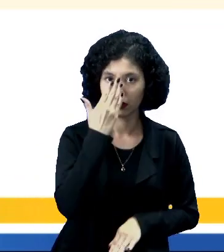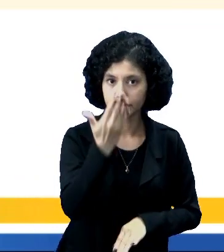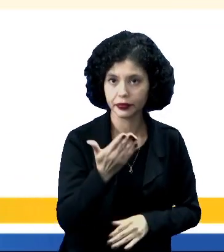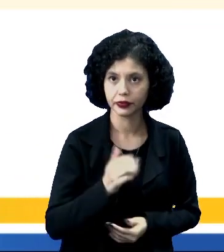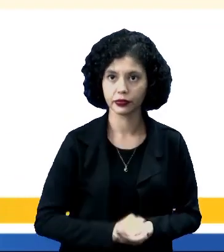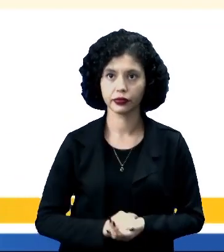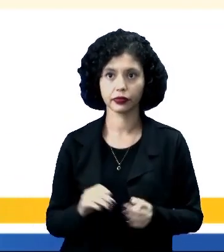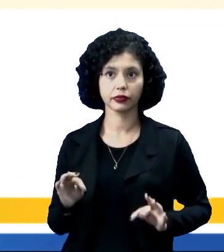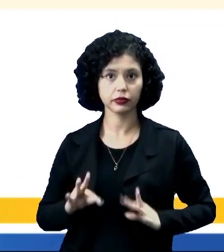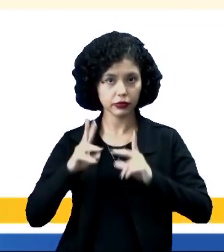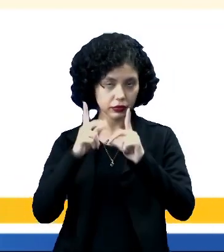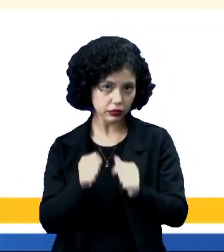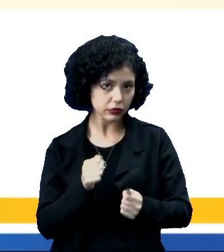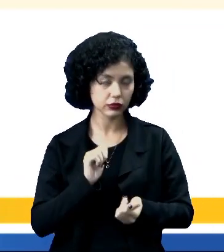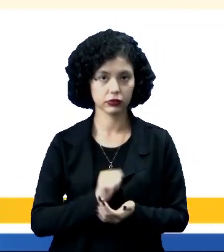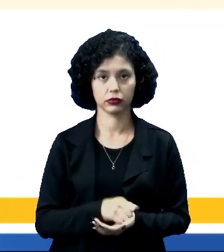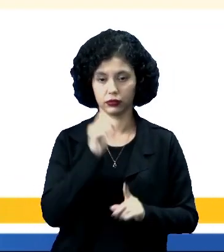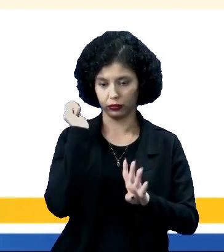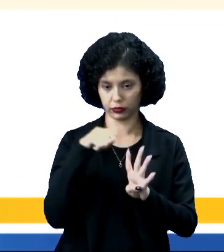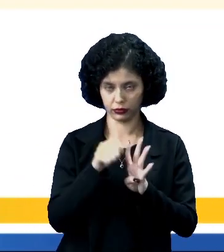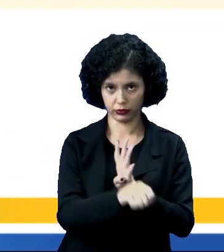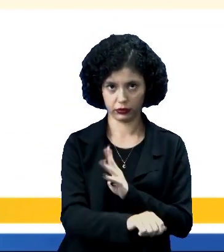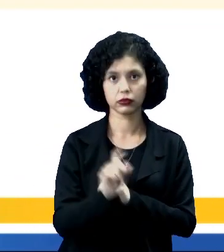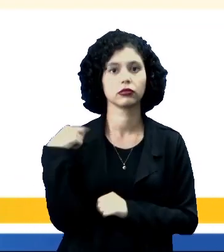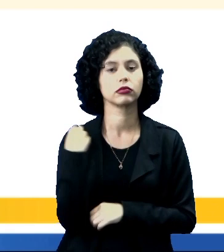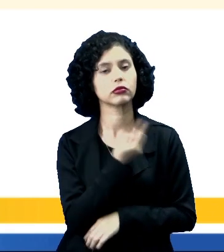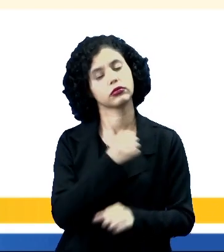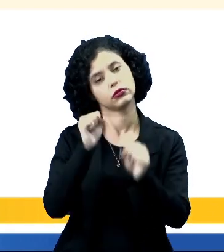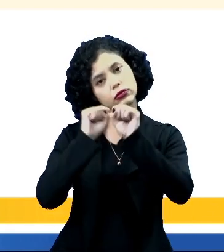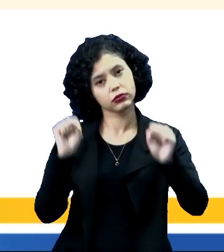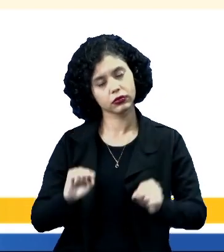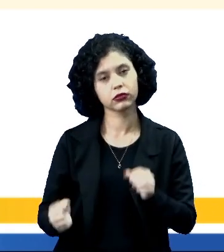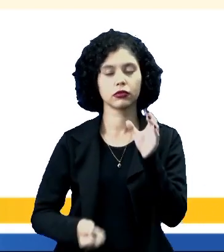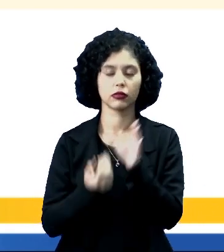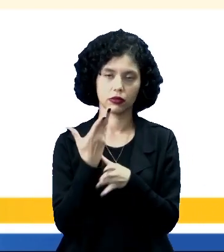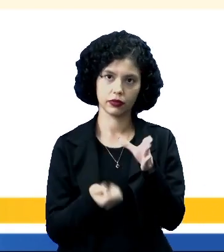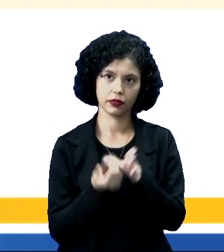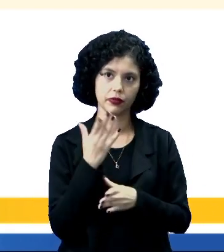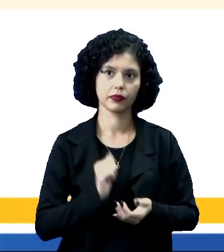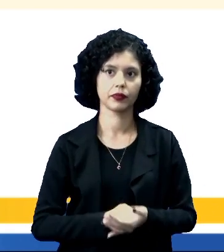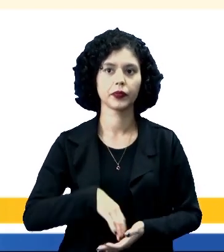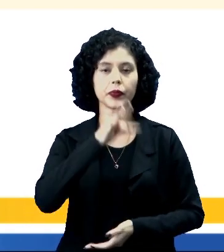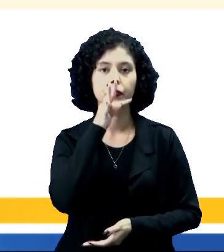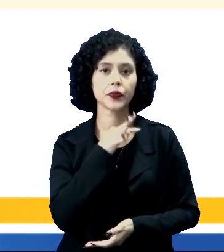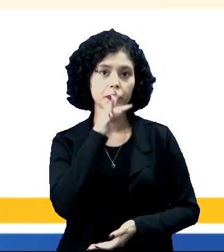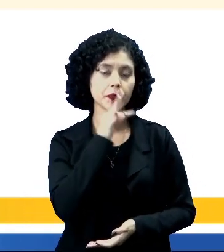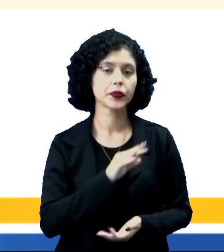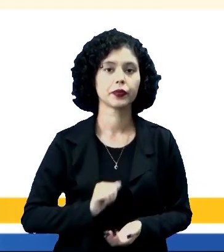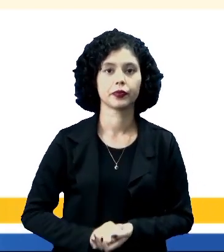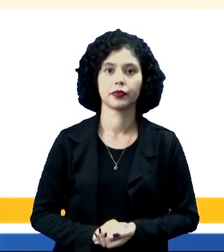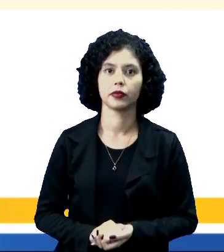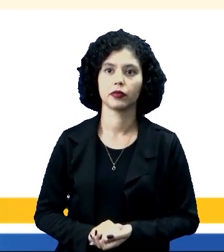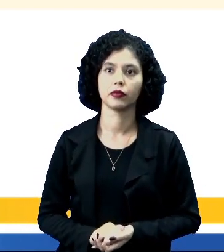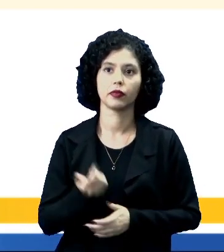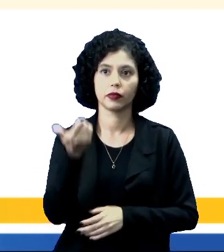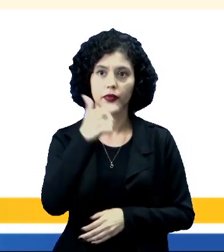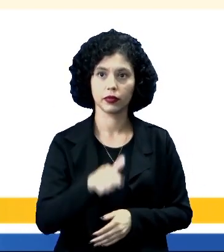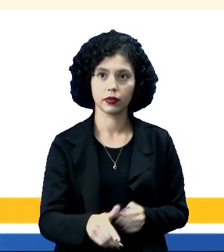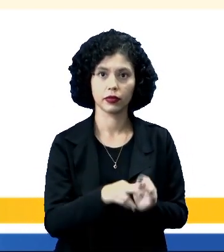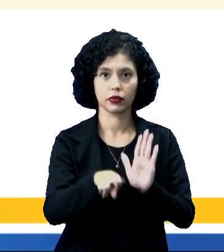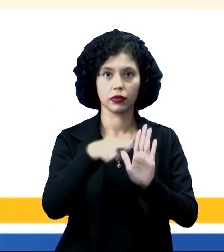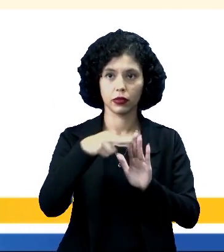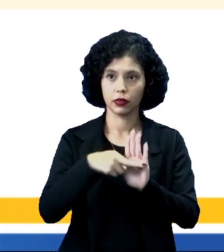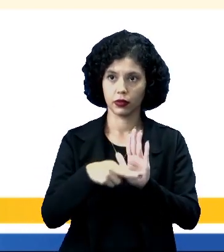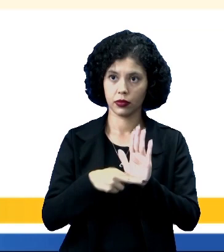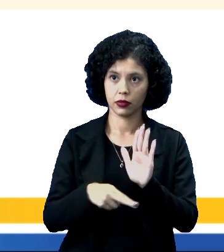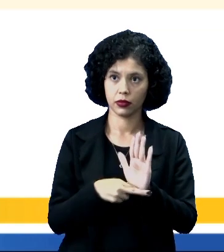de cara é que todos os meses o nosso sistema reprodutor sistema reprodutor feminino ele vai repetir um padrão